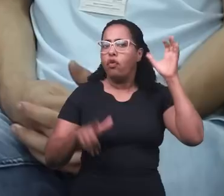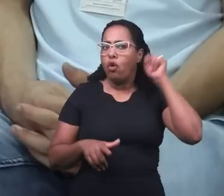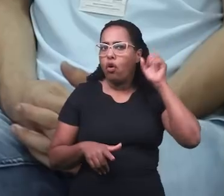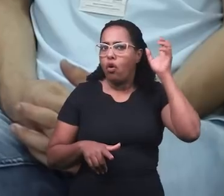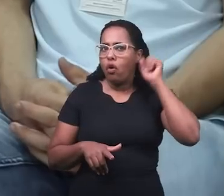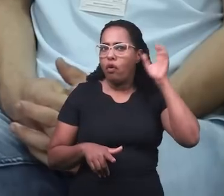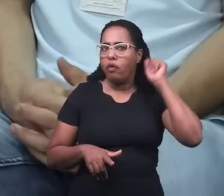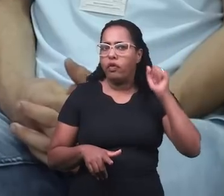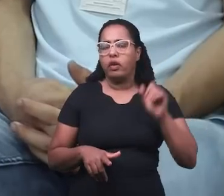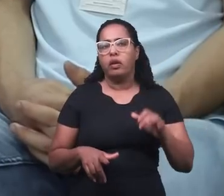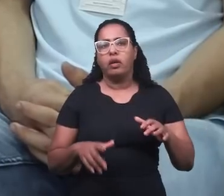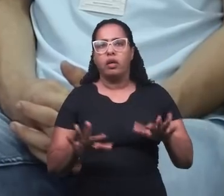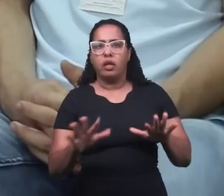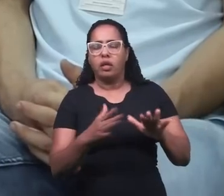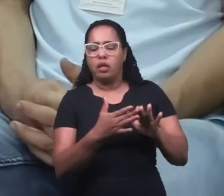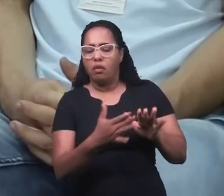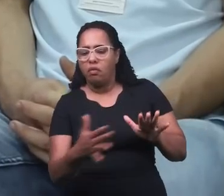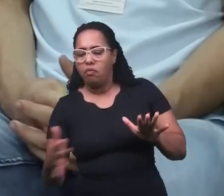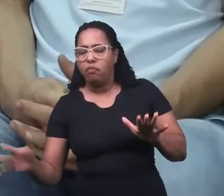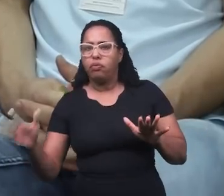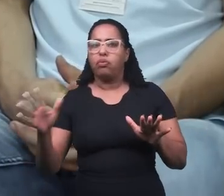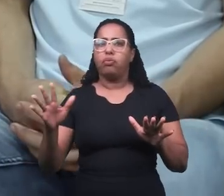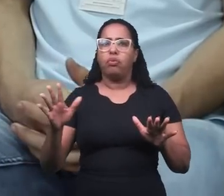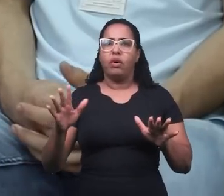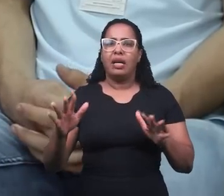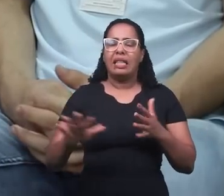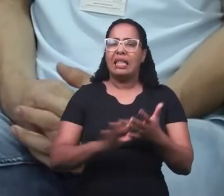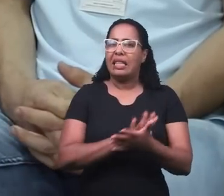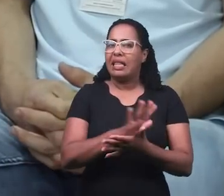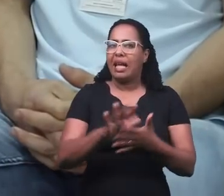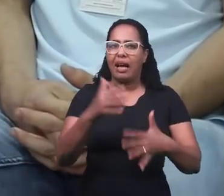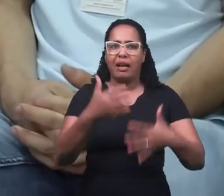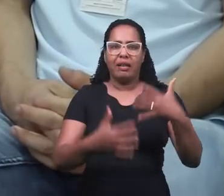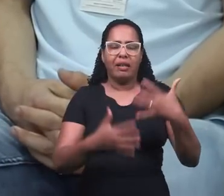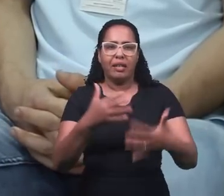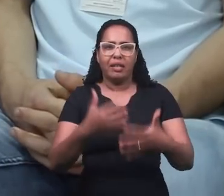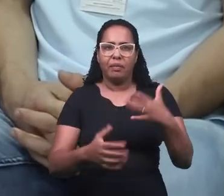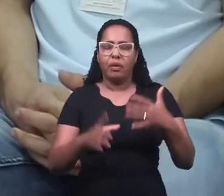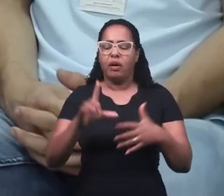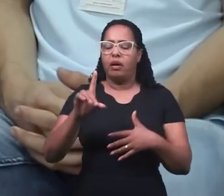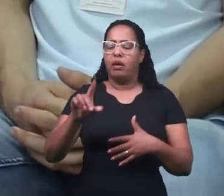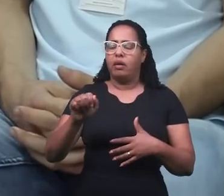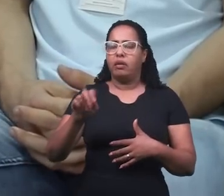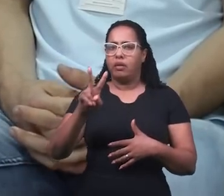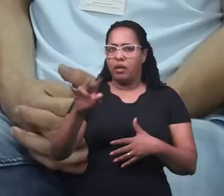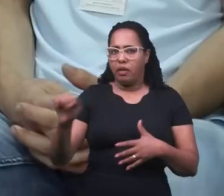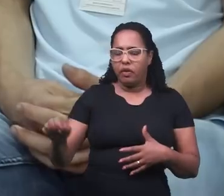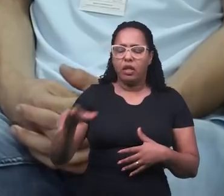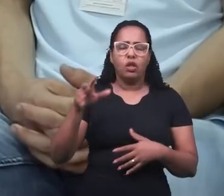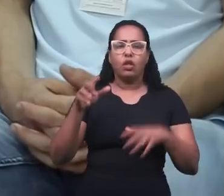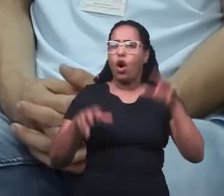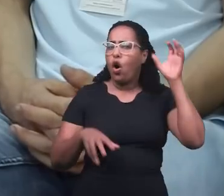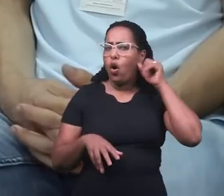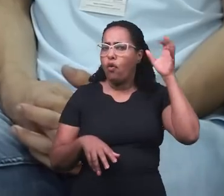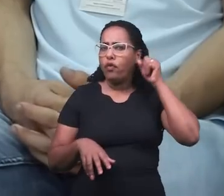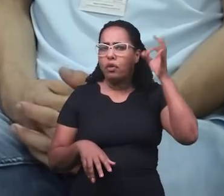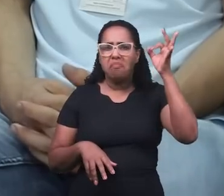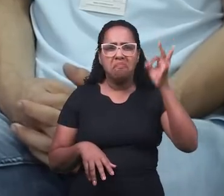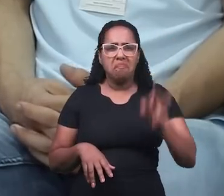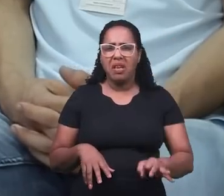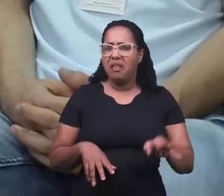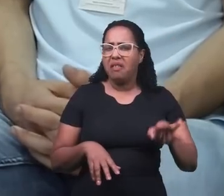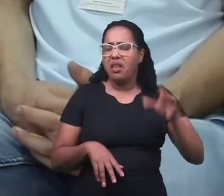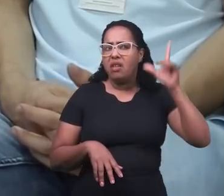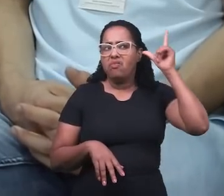impede nada nele, porque a rotina dele, o aprendizado nele na escola, nada atrapalhou. E Davi ouve